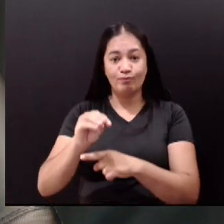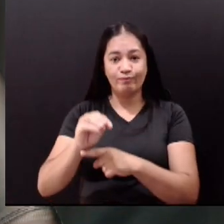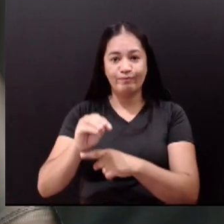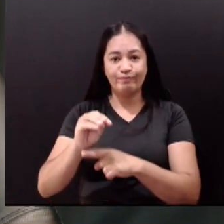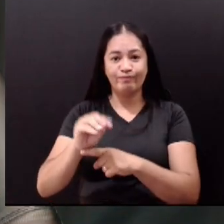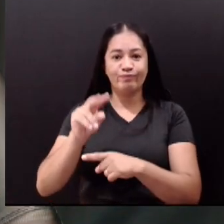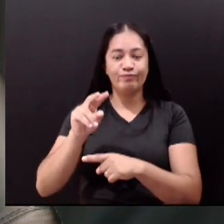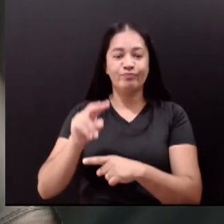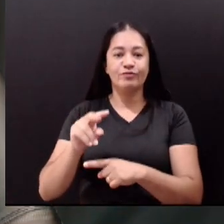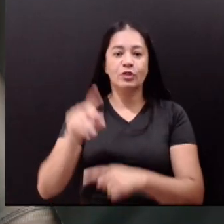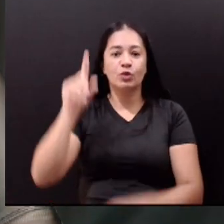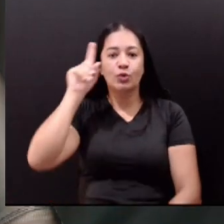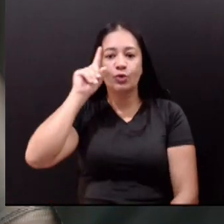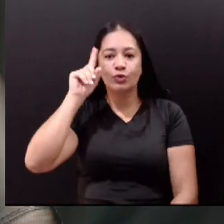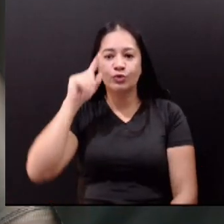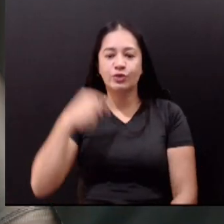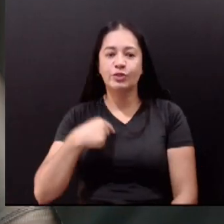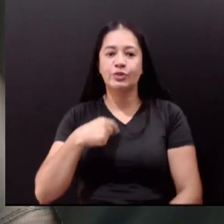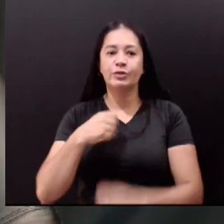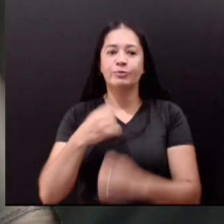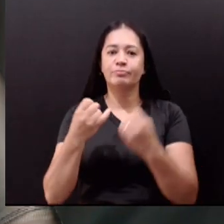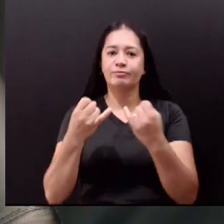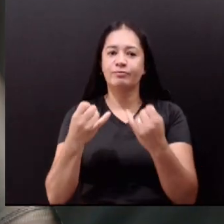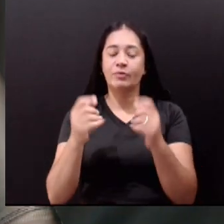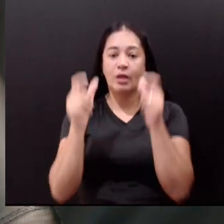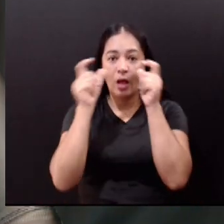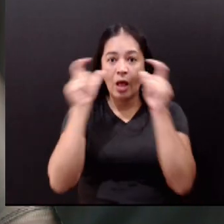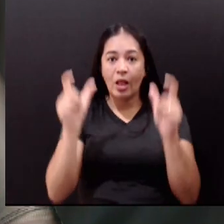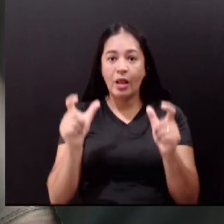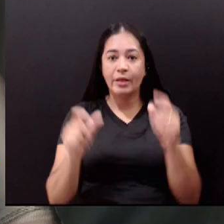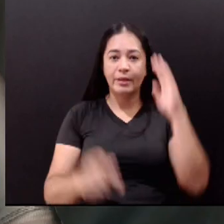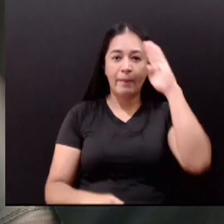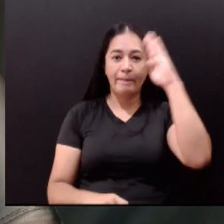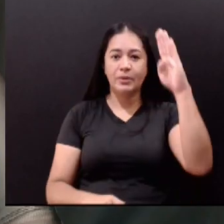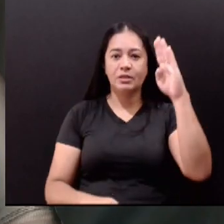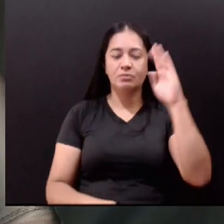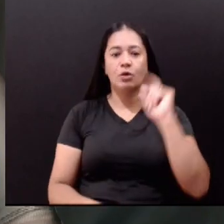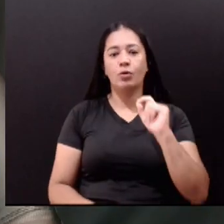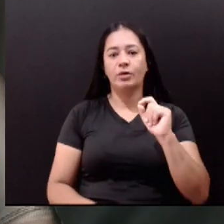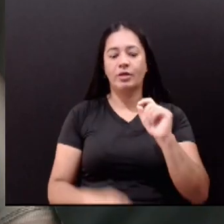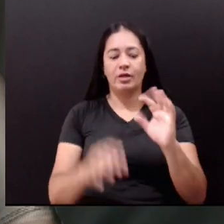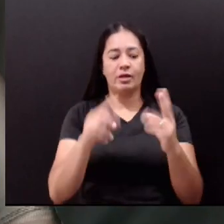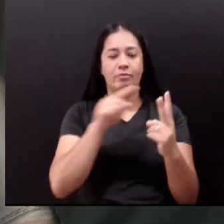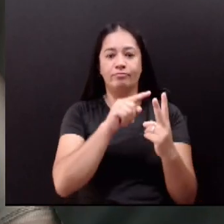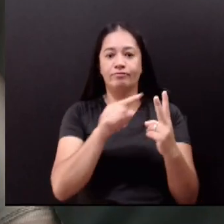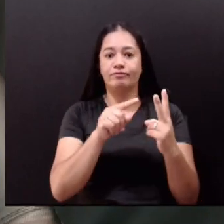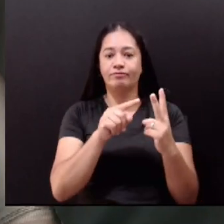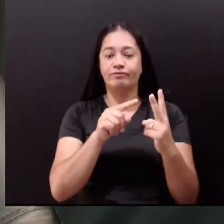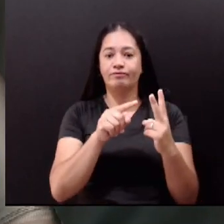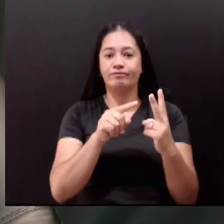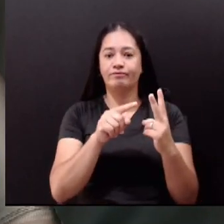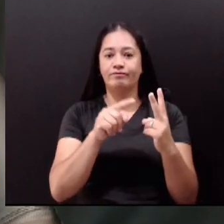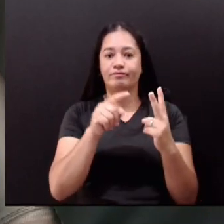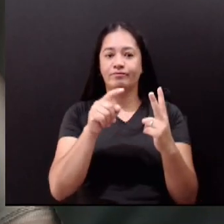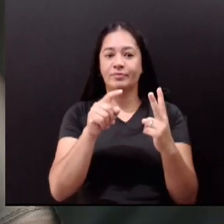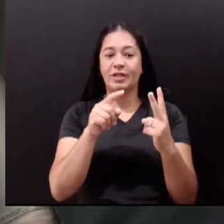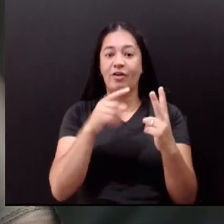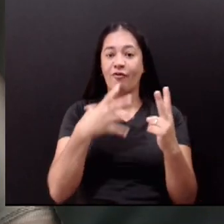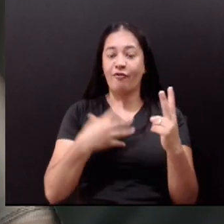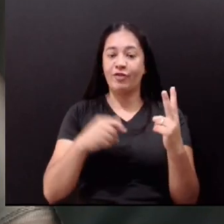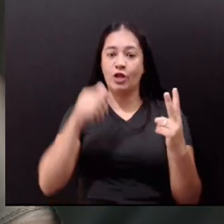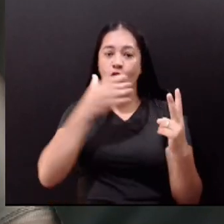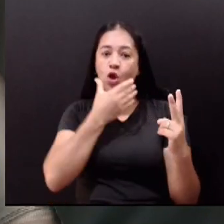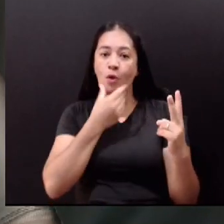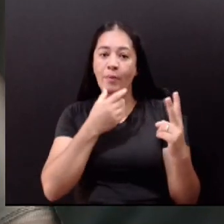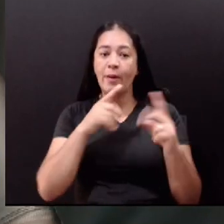quero, dar um alerta aqui, principalmente para os pais dos meninos, né, as meninas também, mas é